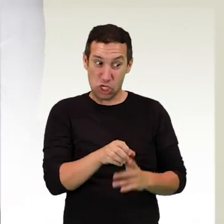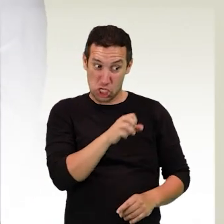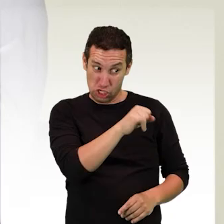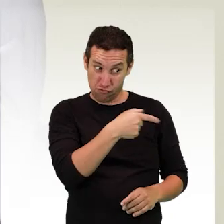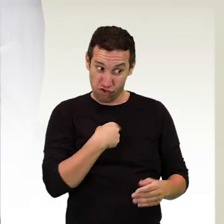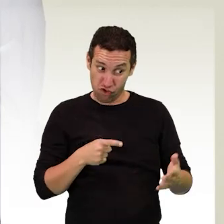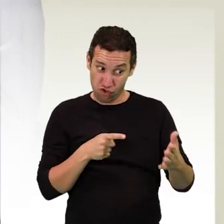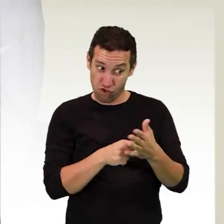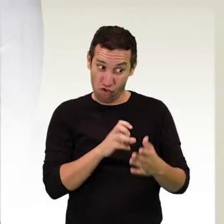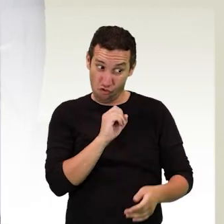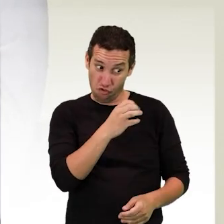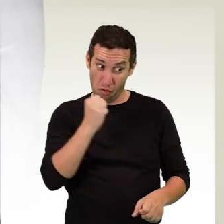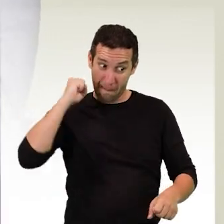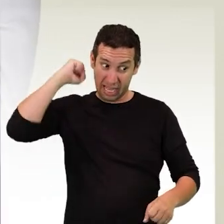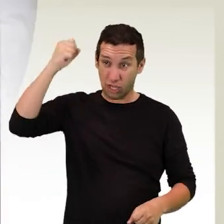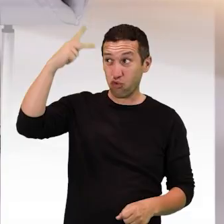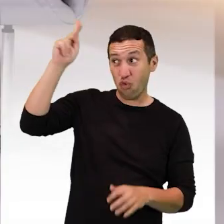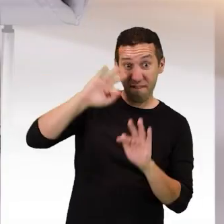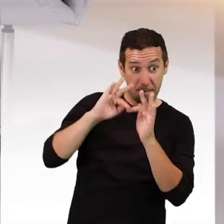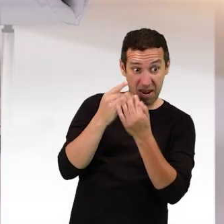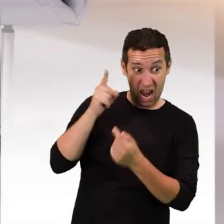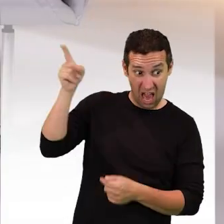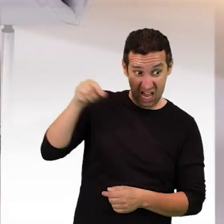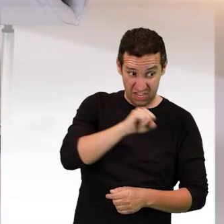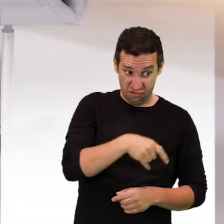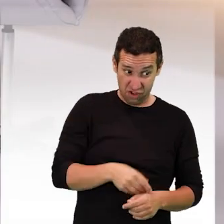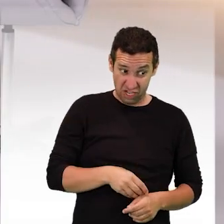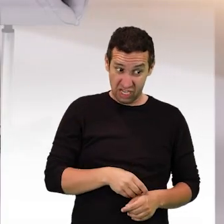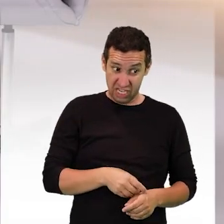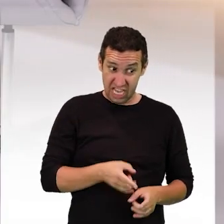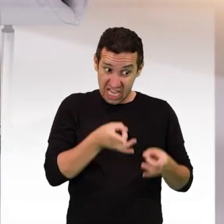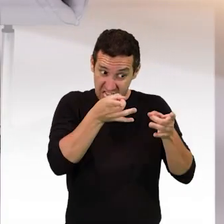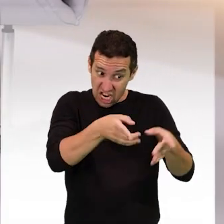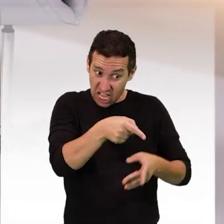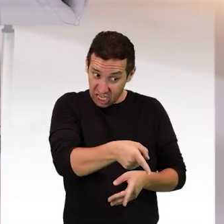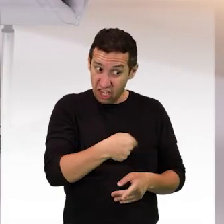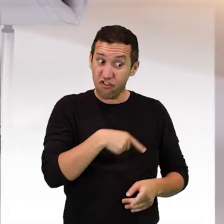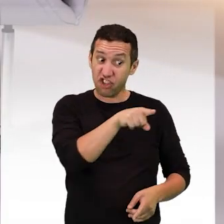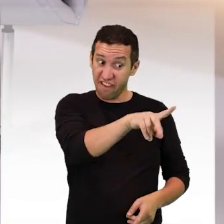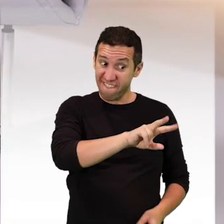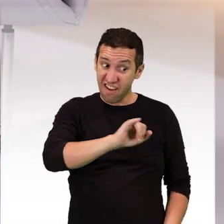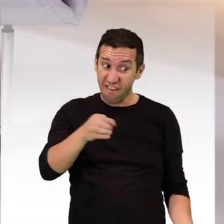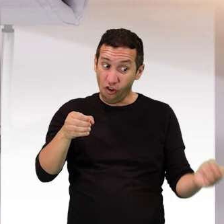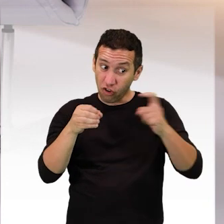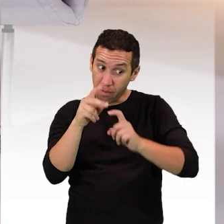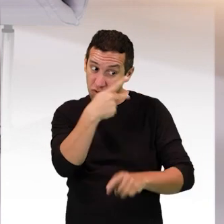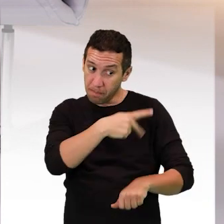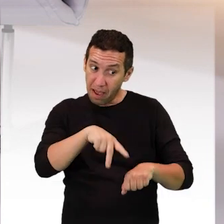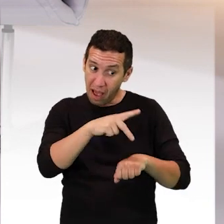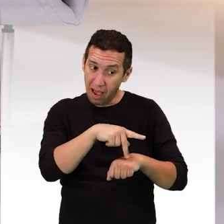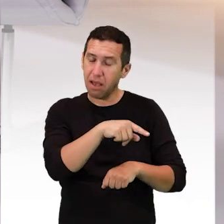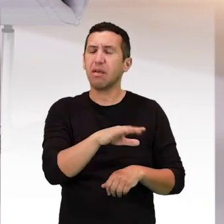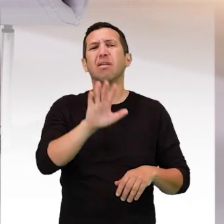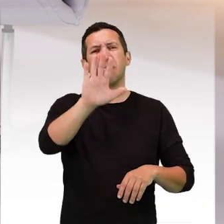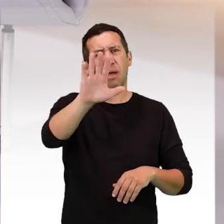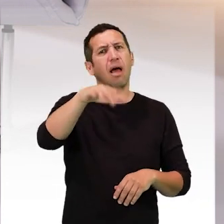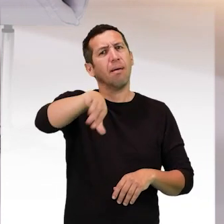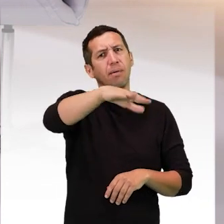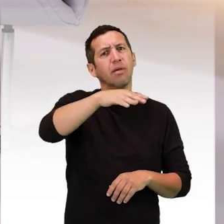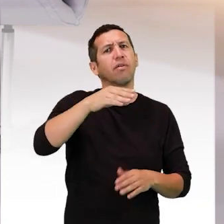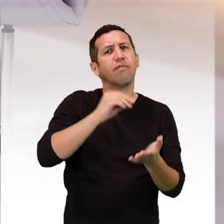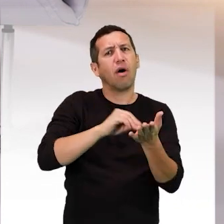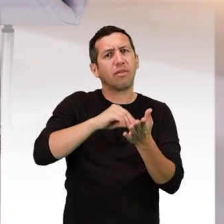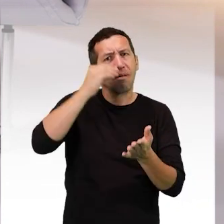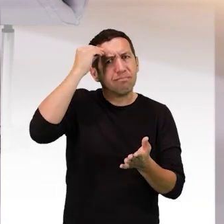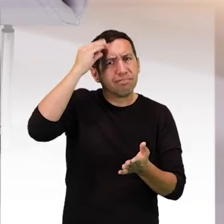se aproveitam desses medos, ameaçam, dizem, olha, se você denunciar, eu vou matar a sua família, se você sair daqui, você vai voltar para o seu país.